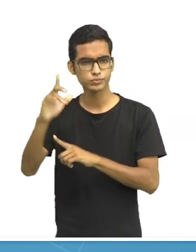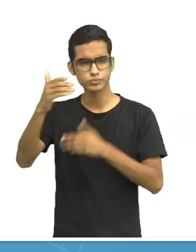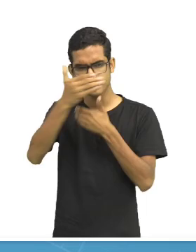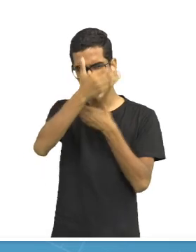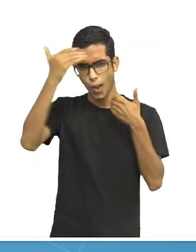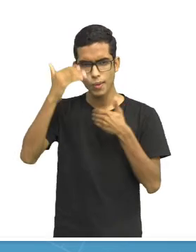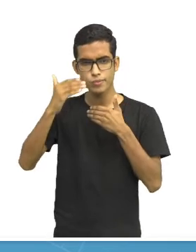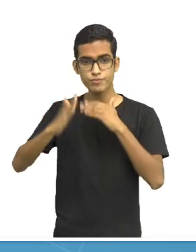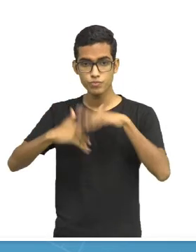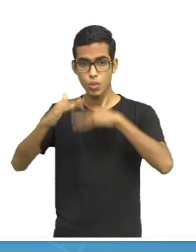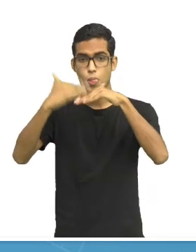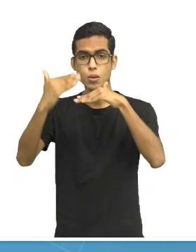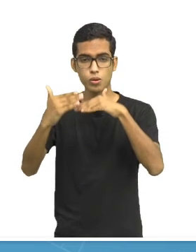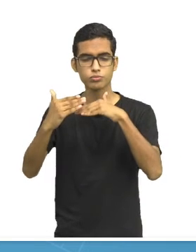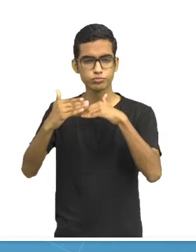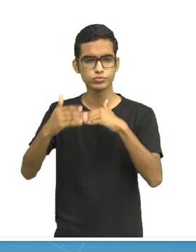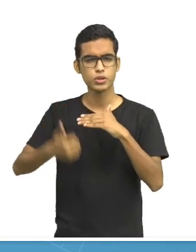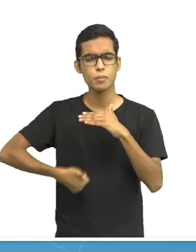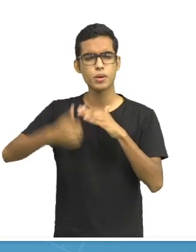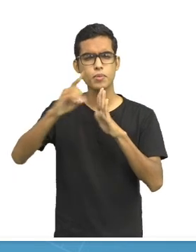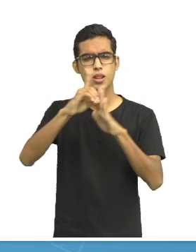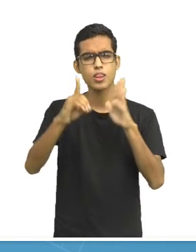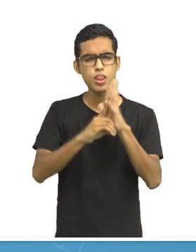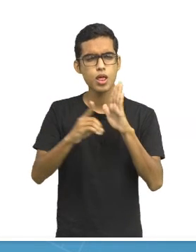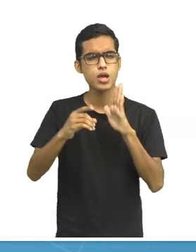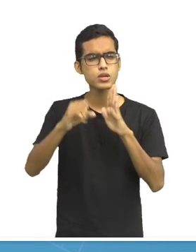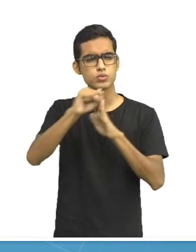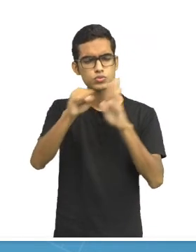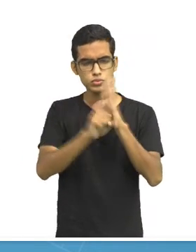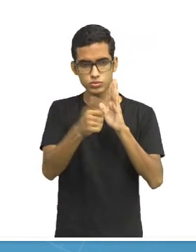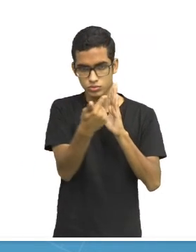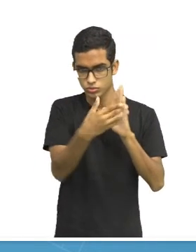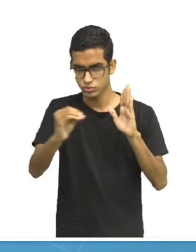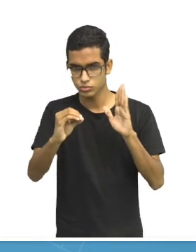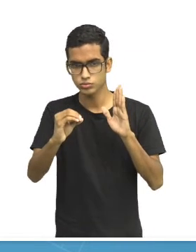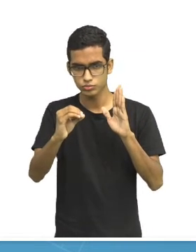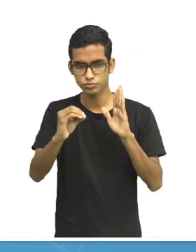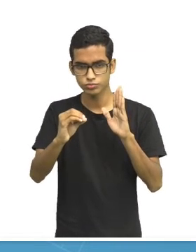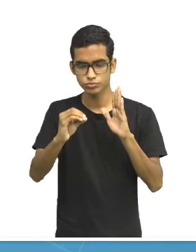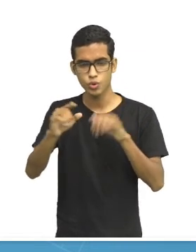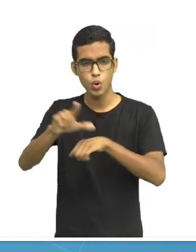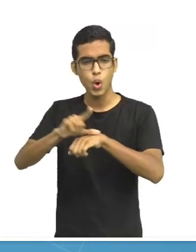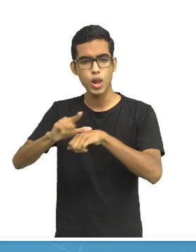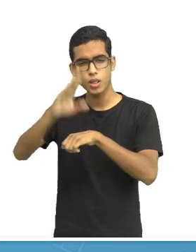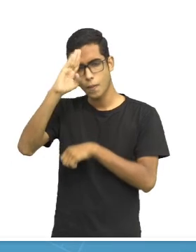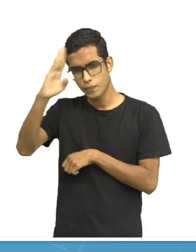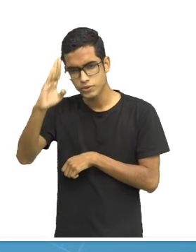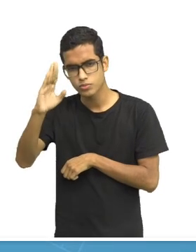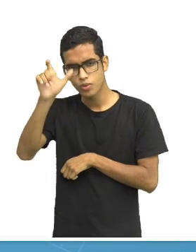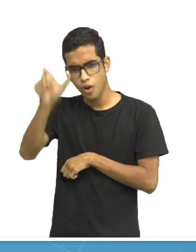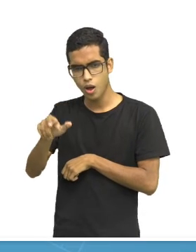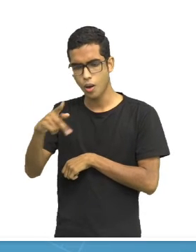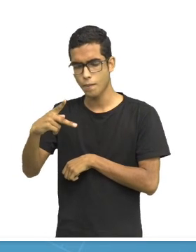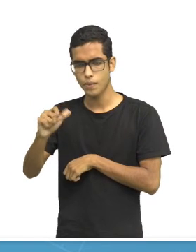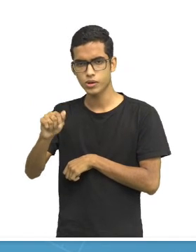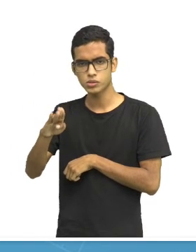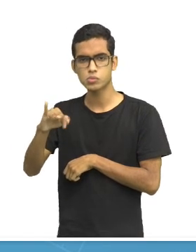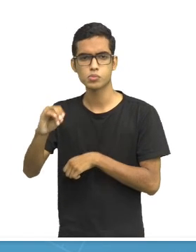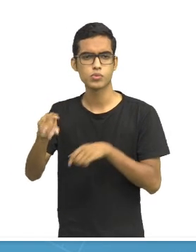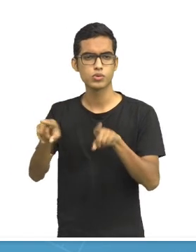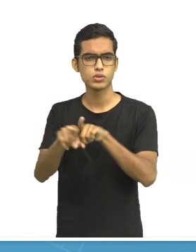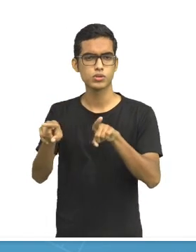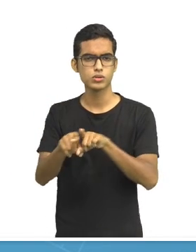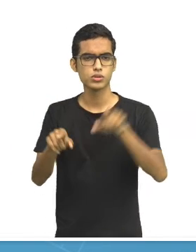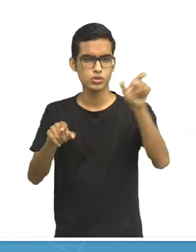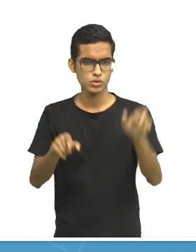cubista desenvolveu-se na primeira década do século XX, liderado pelo espanhol Pablo Picasso e pelo francês